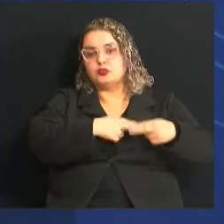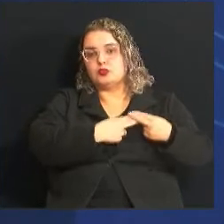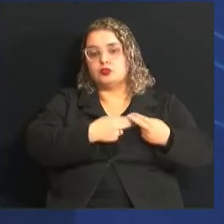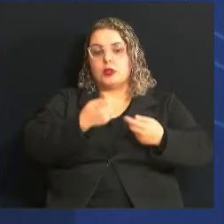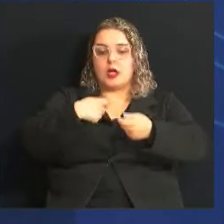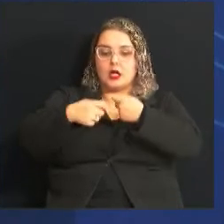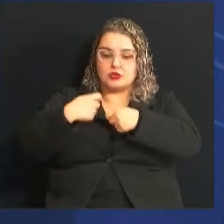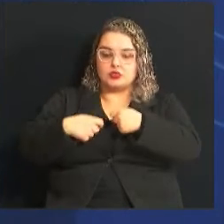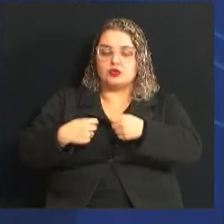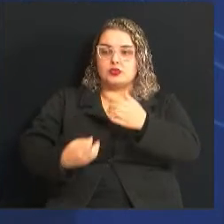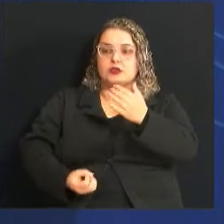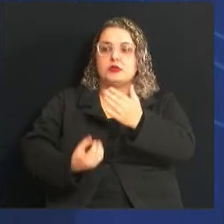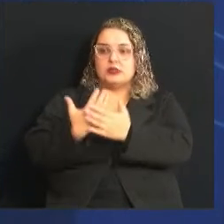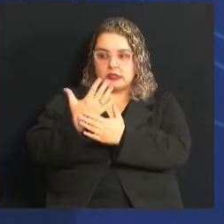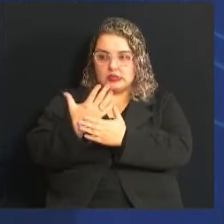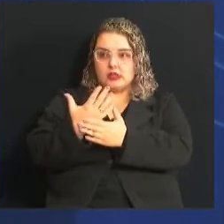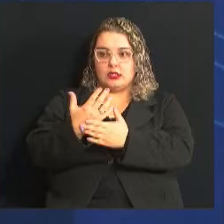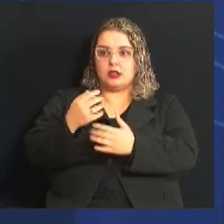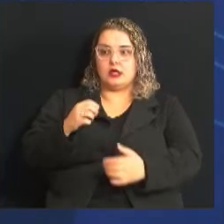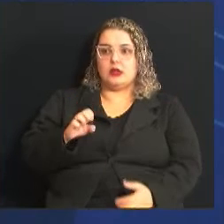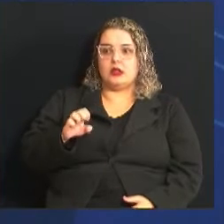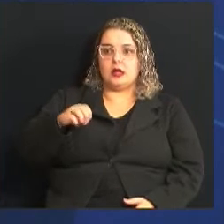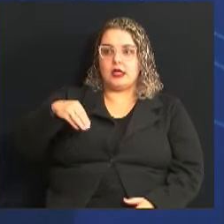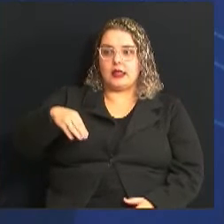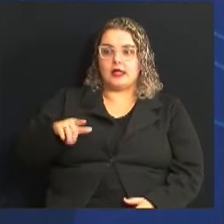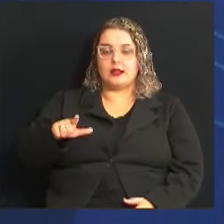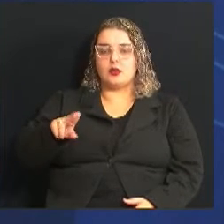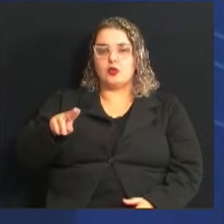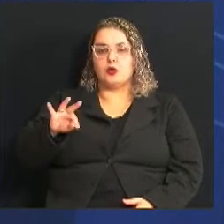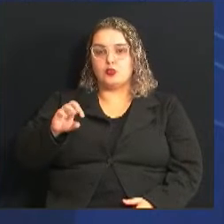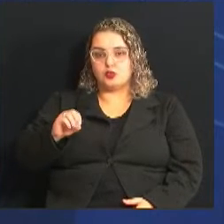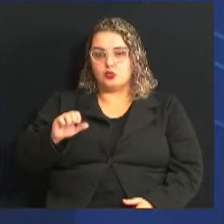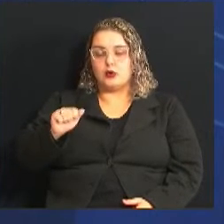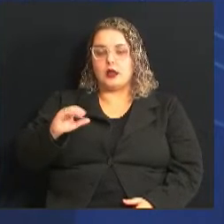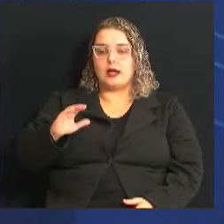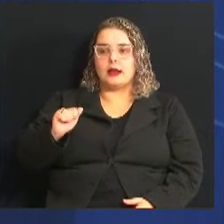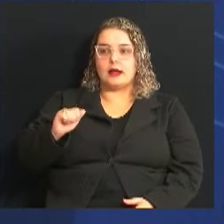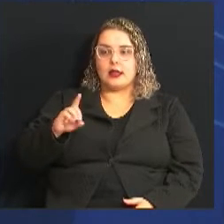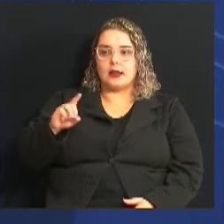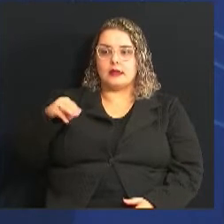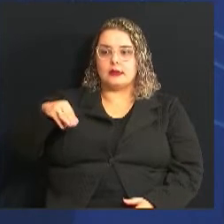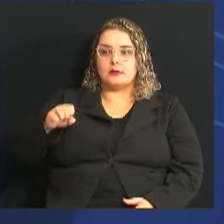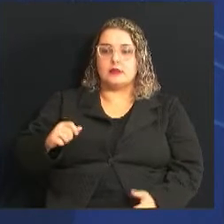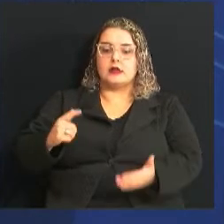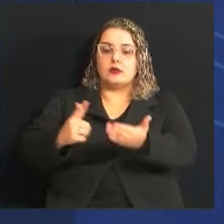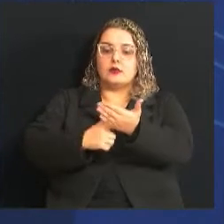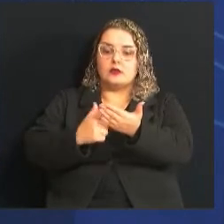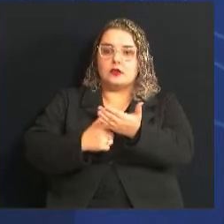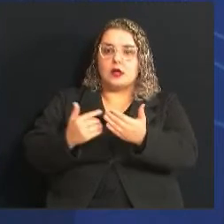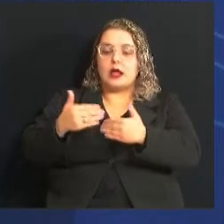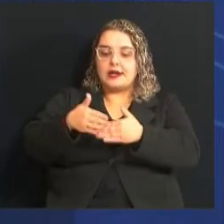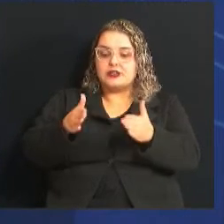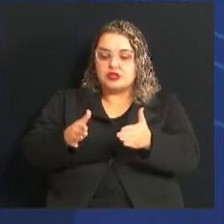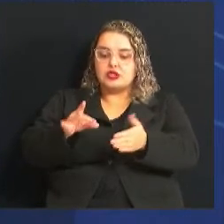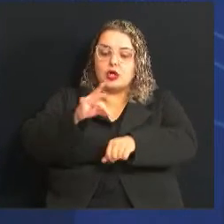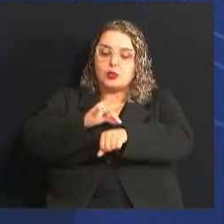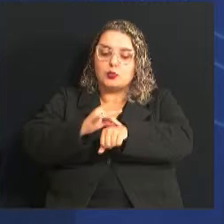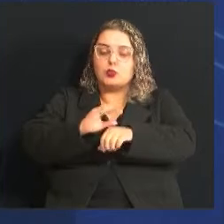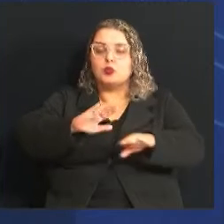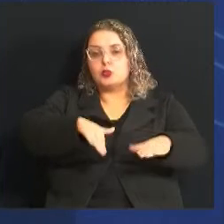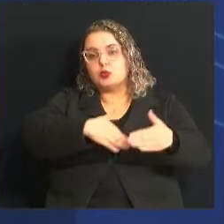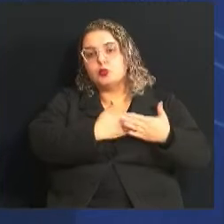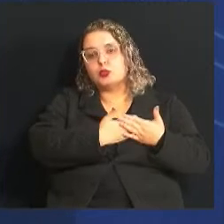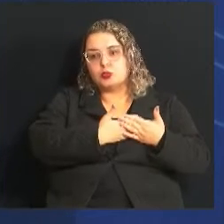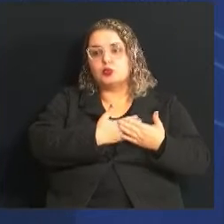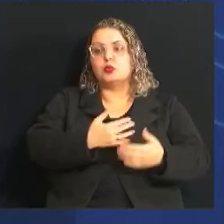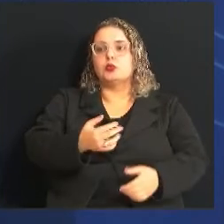administradora, fundadora da Enluto Academy, autora do livro Caixinha, Luto da Criança, e também de uma outra obra que é Vida